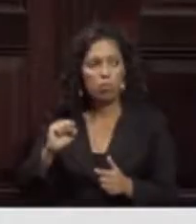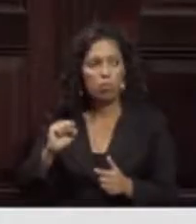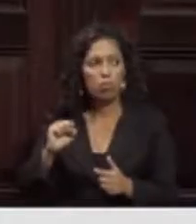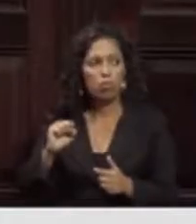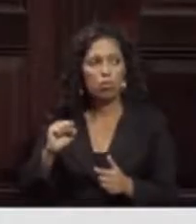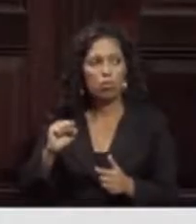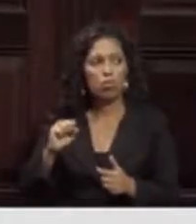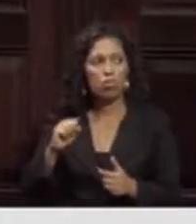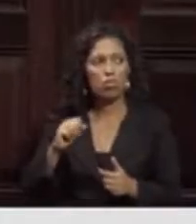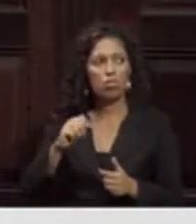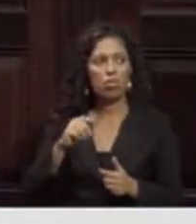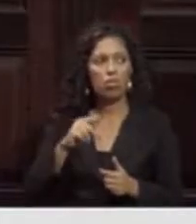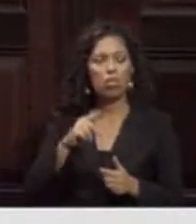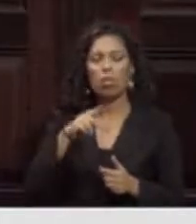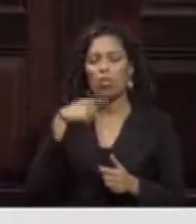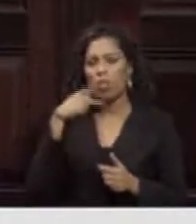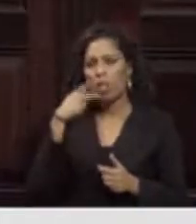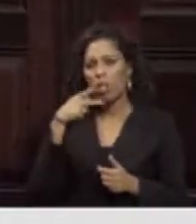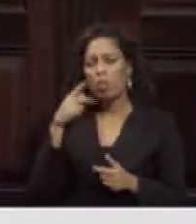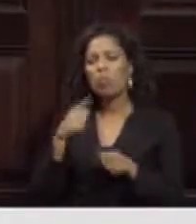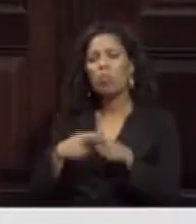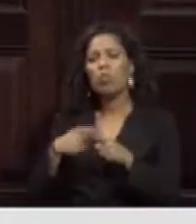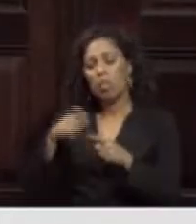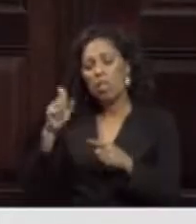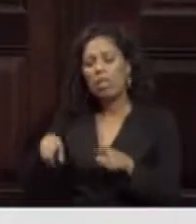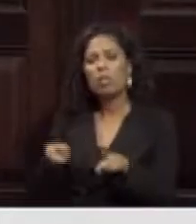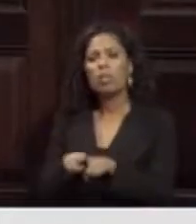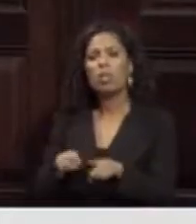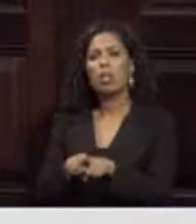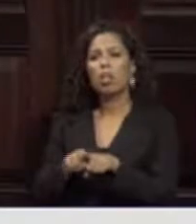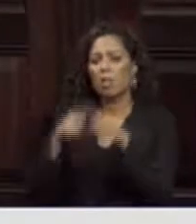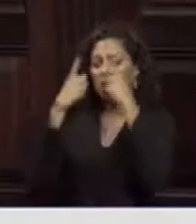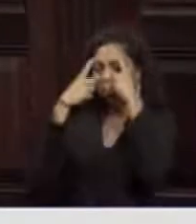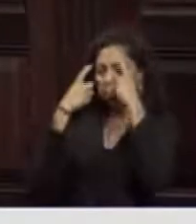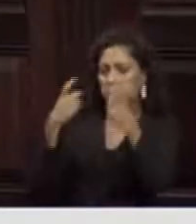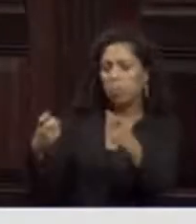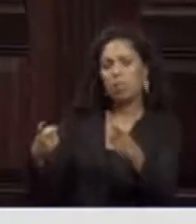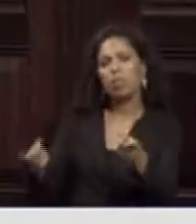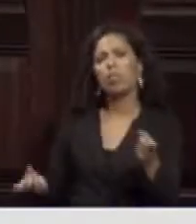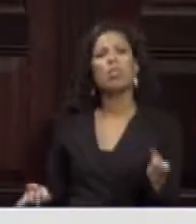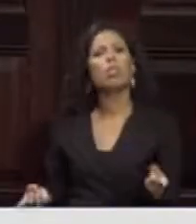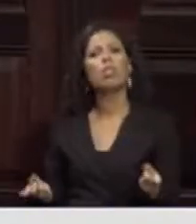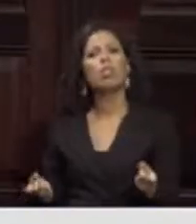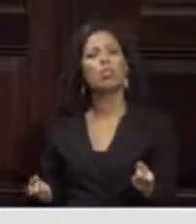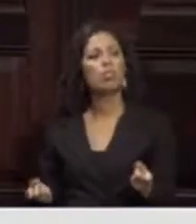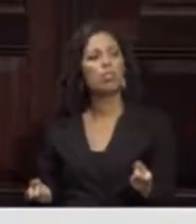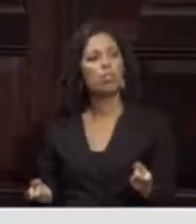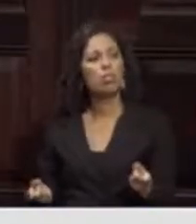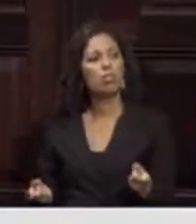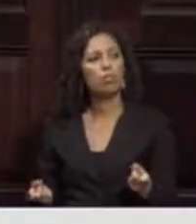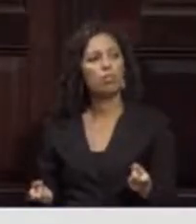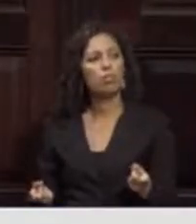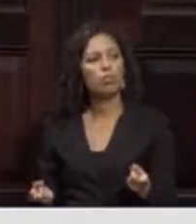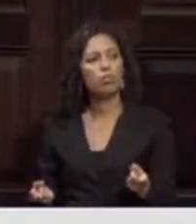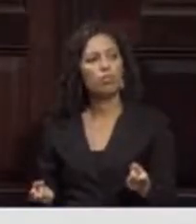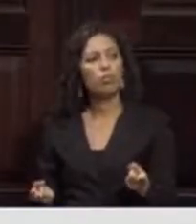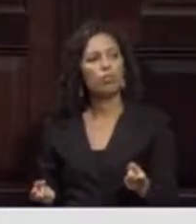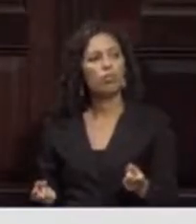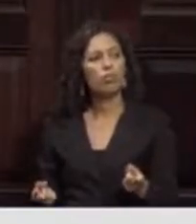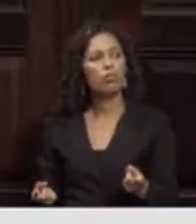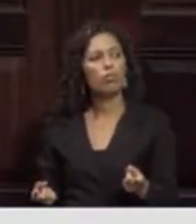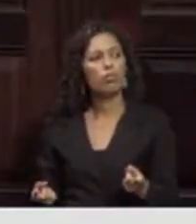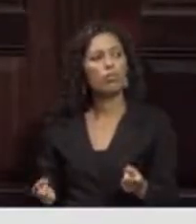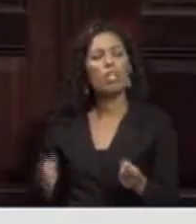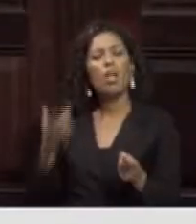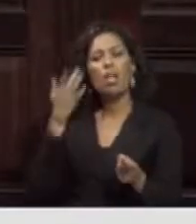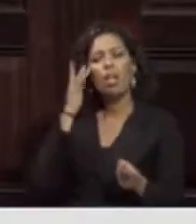isso porque essa é uma outra forma de violência. A juventude negra não é a única alvo da violência, mas é